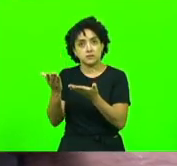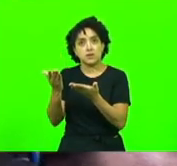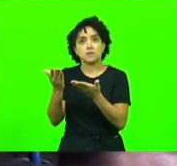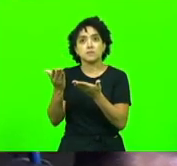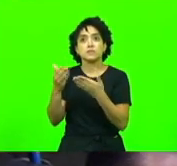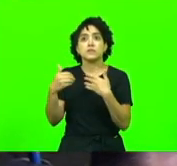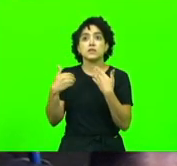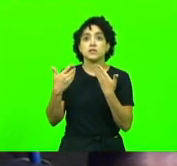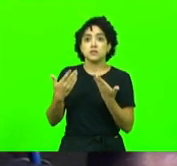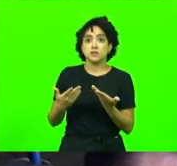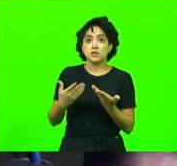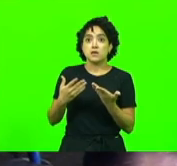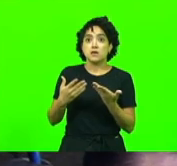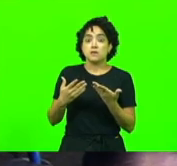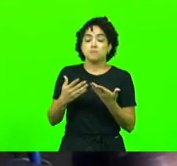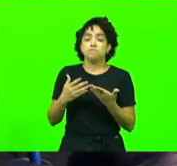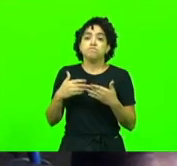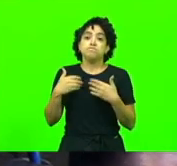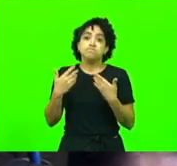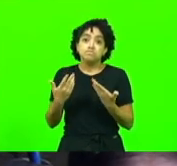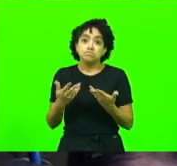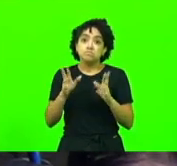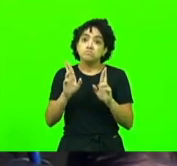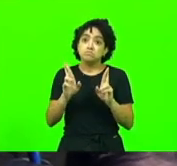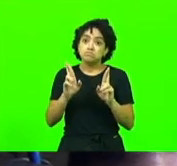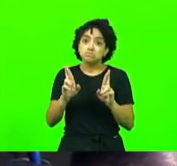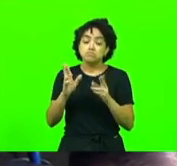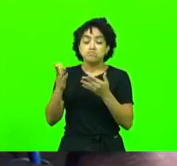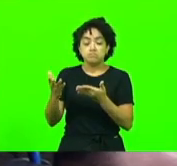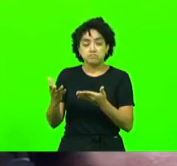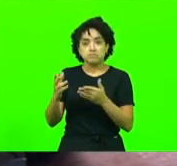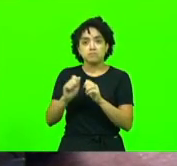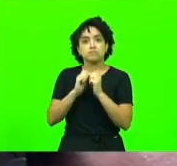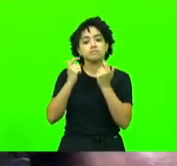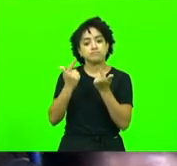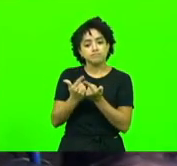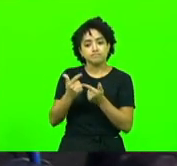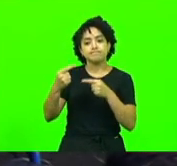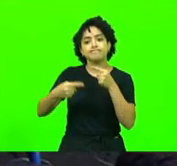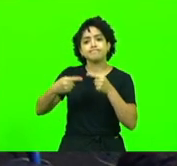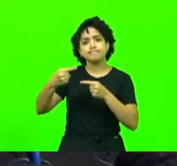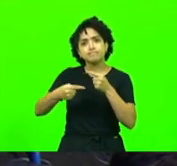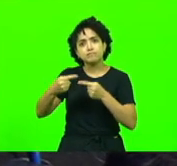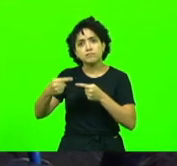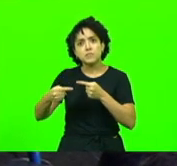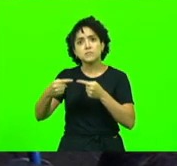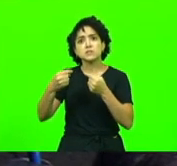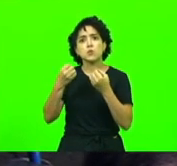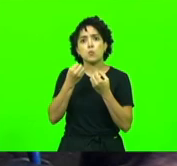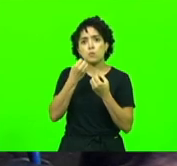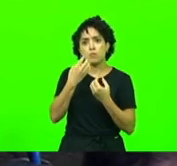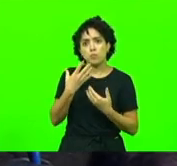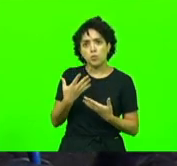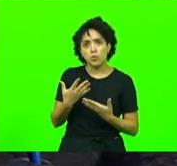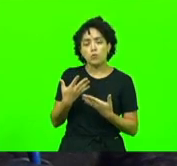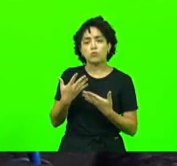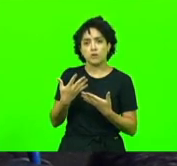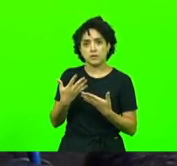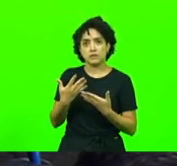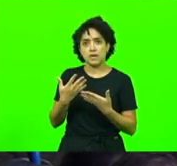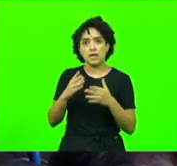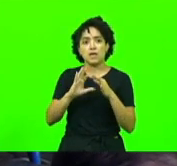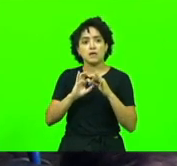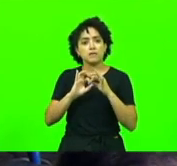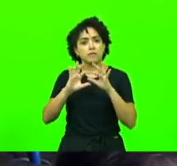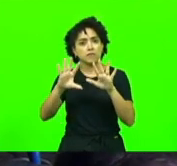manifestei essa minha posição. E eu espero que essa casa possa ter uma discussão saudável e favorável às